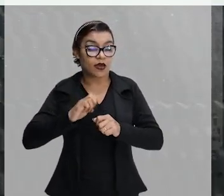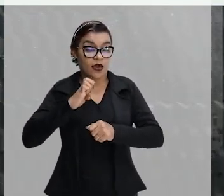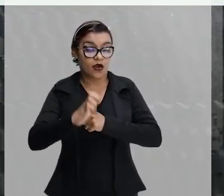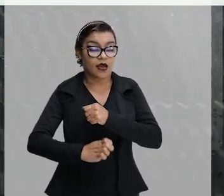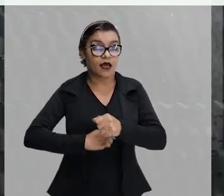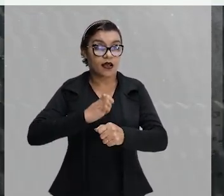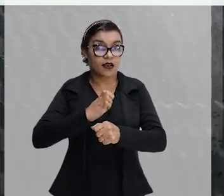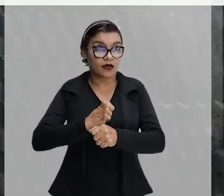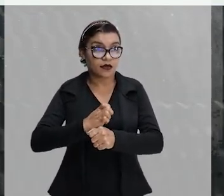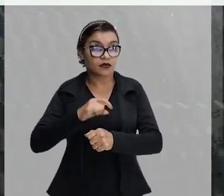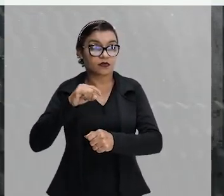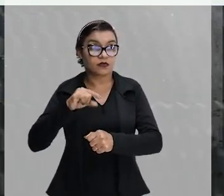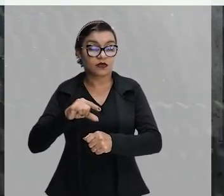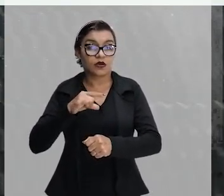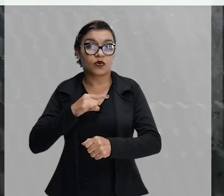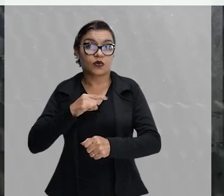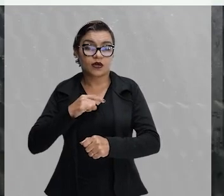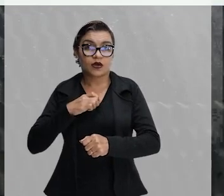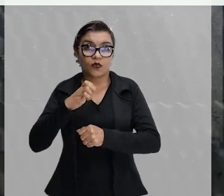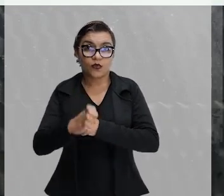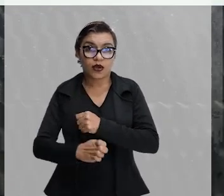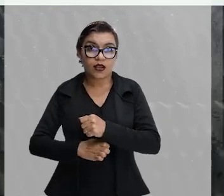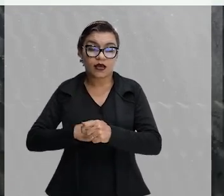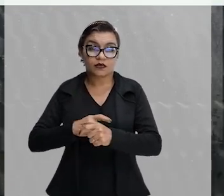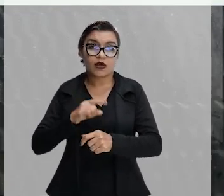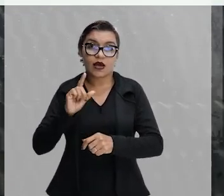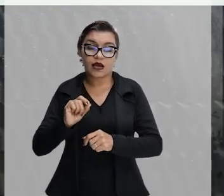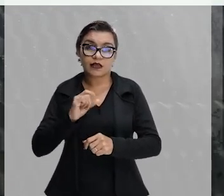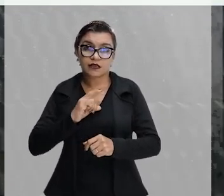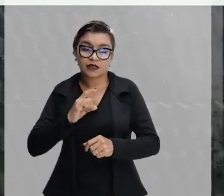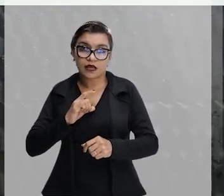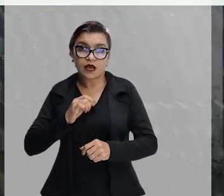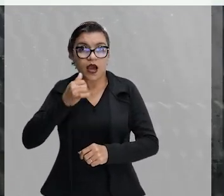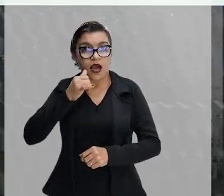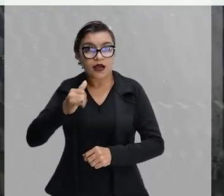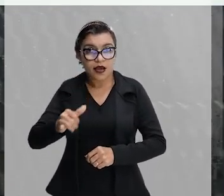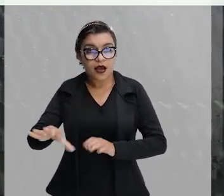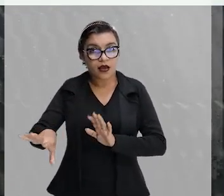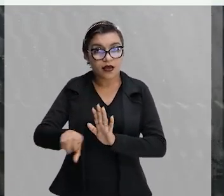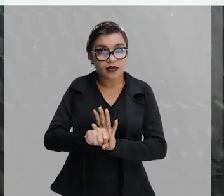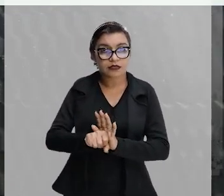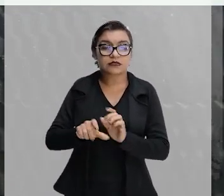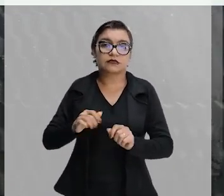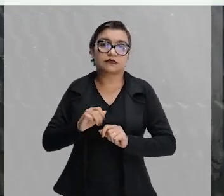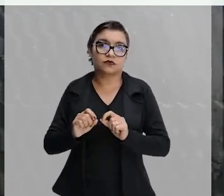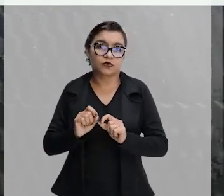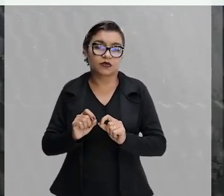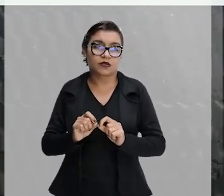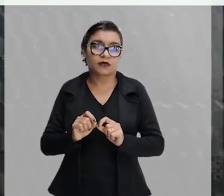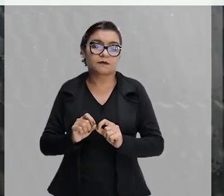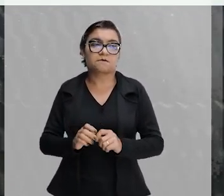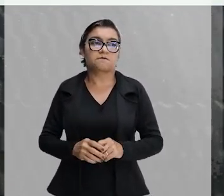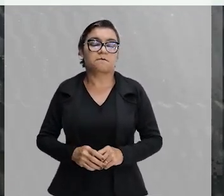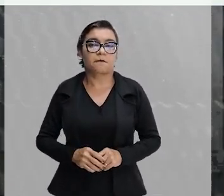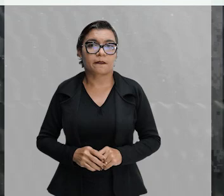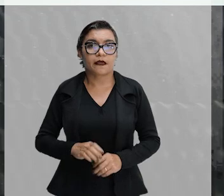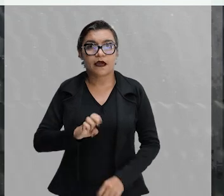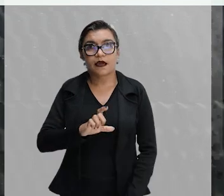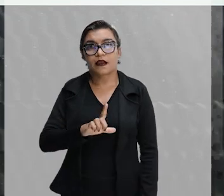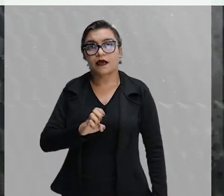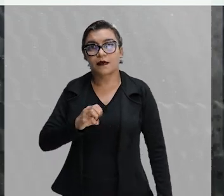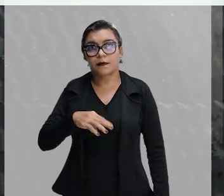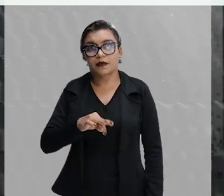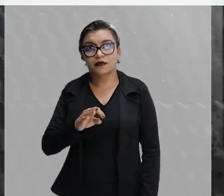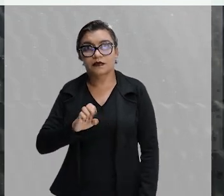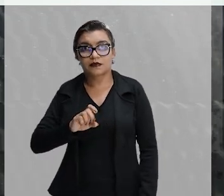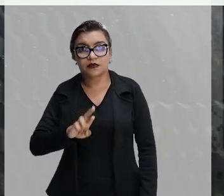menos massivo do que os prótons e do que os nêutrons, tem a mesma carga elétrica, não é isso? A carga elétrica elementar